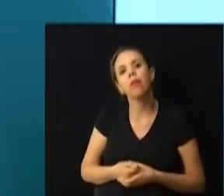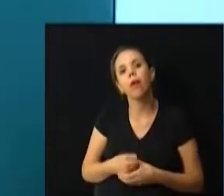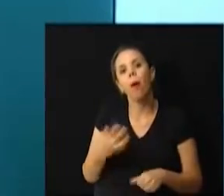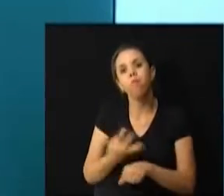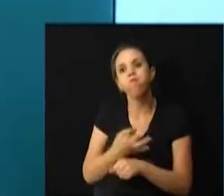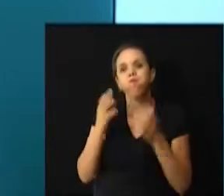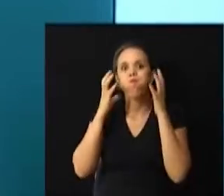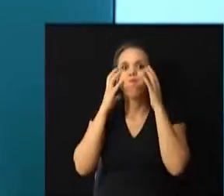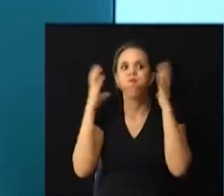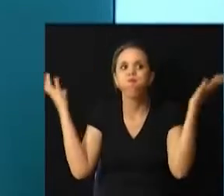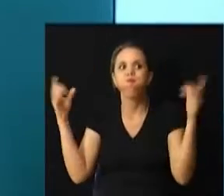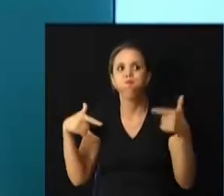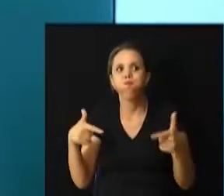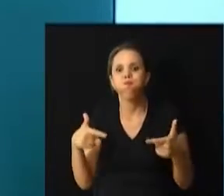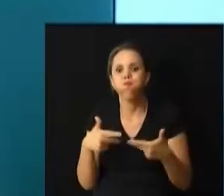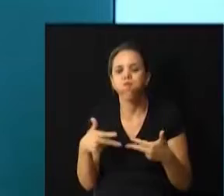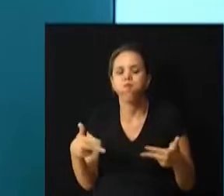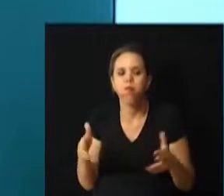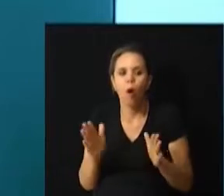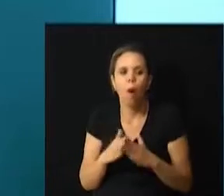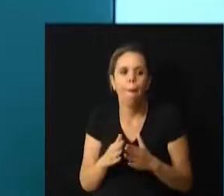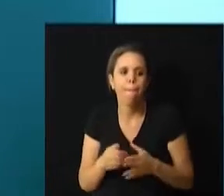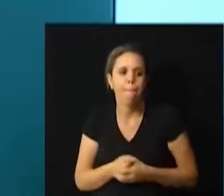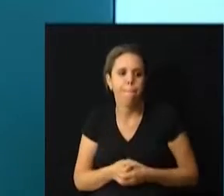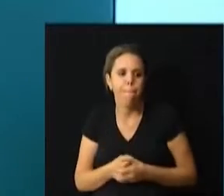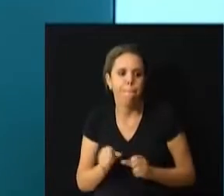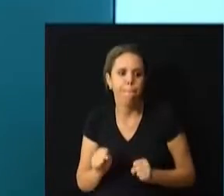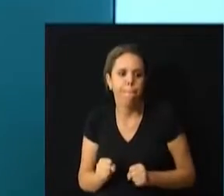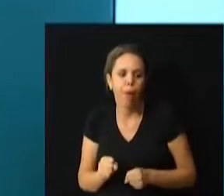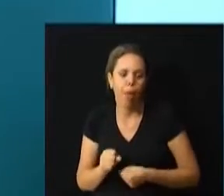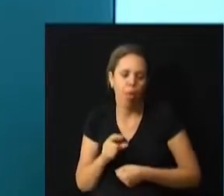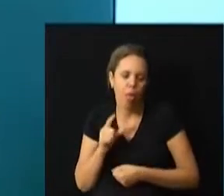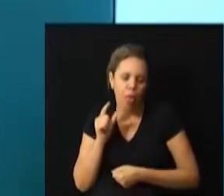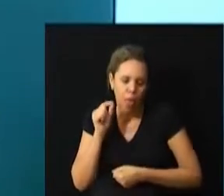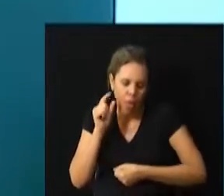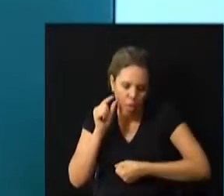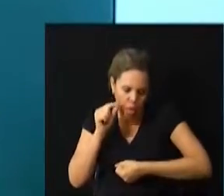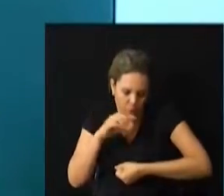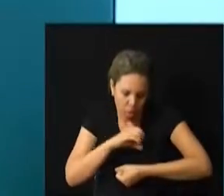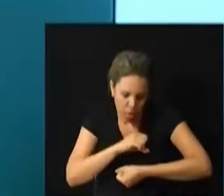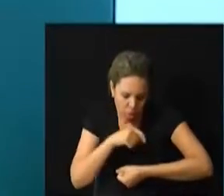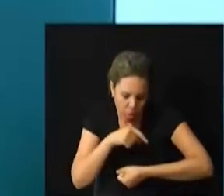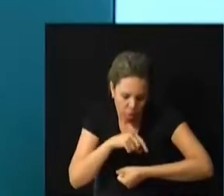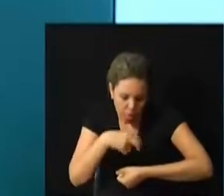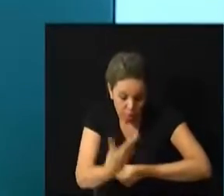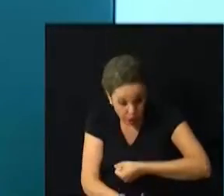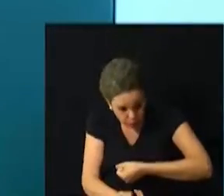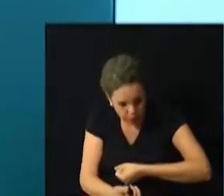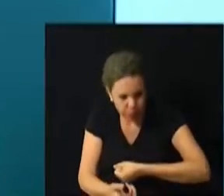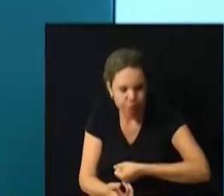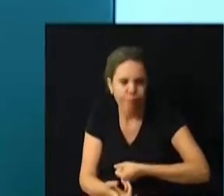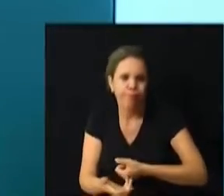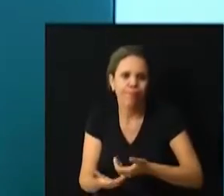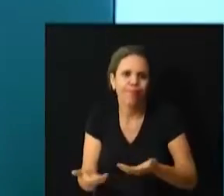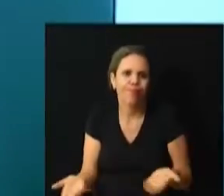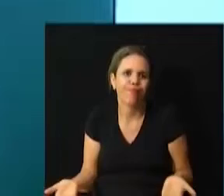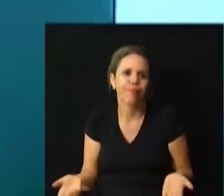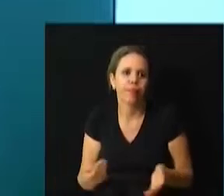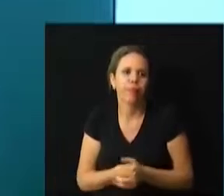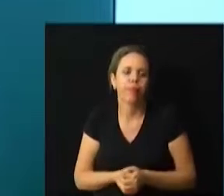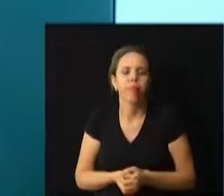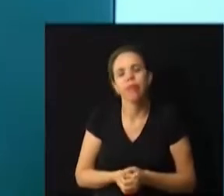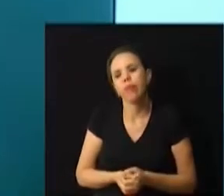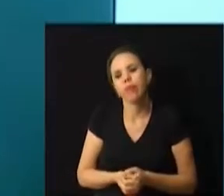é assoberbada pelos afazeres domésticos, né? Ela pode dar um cochilo e essa criança cair no chão,